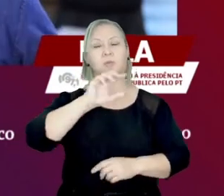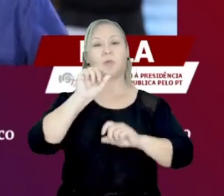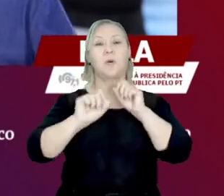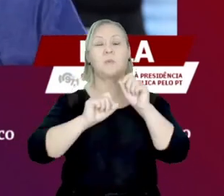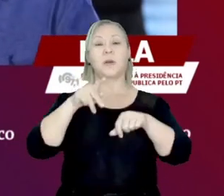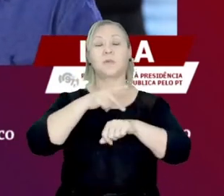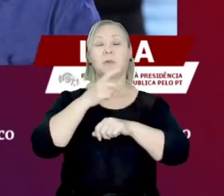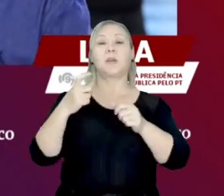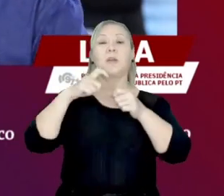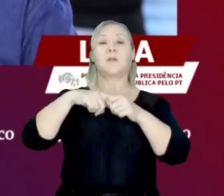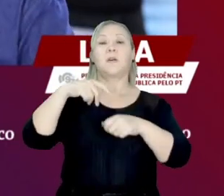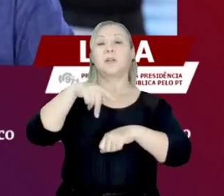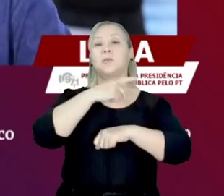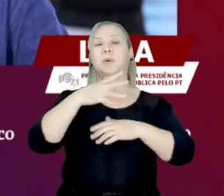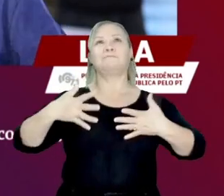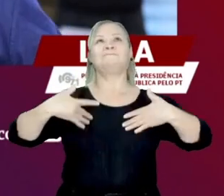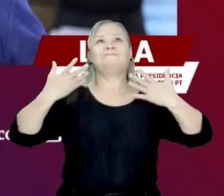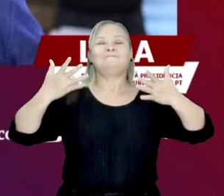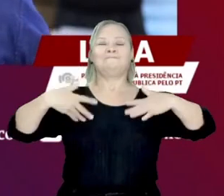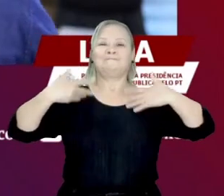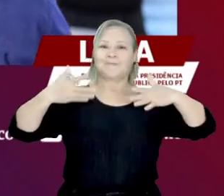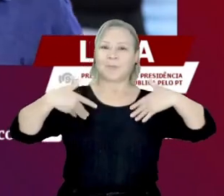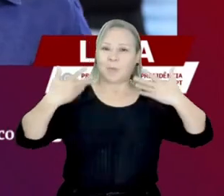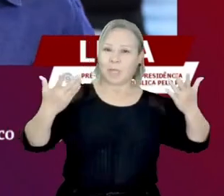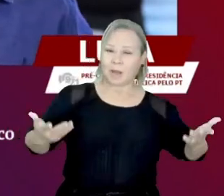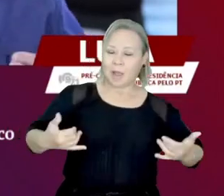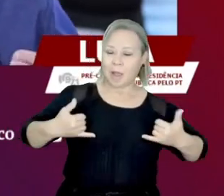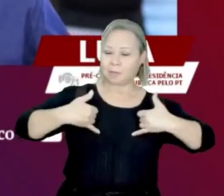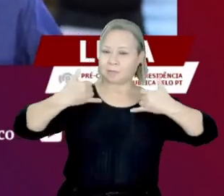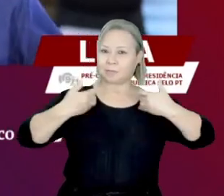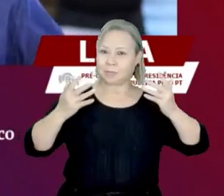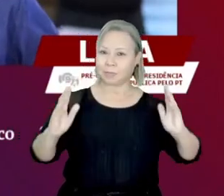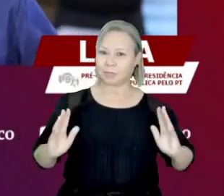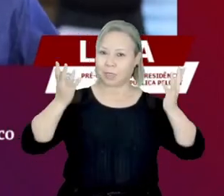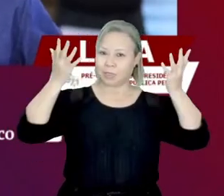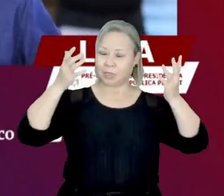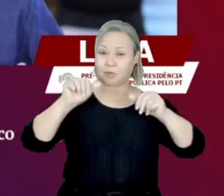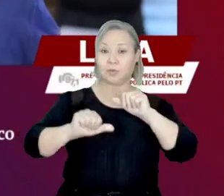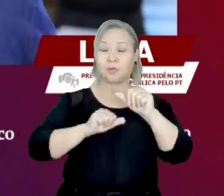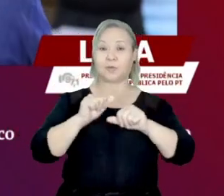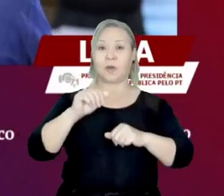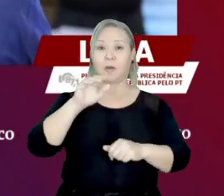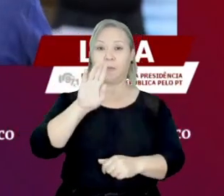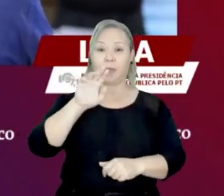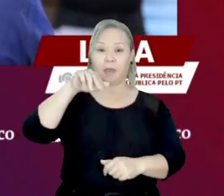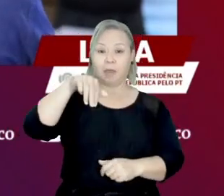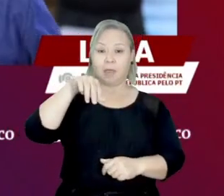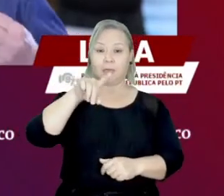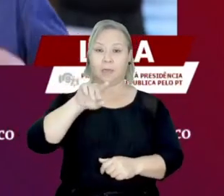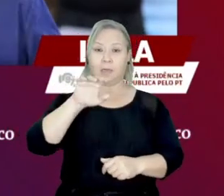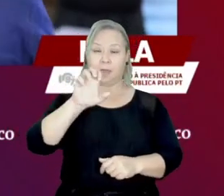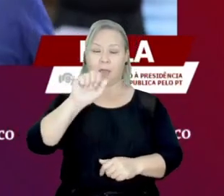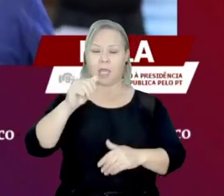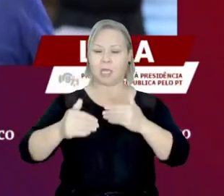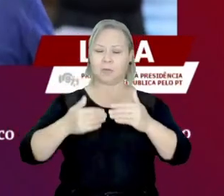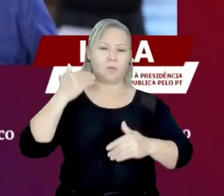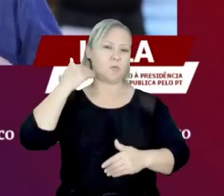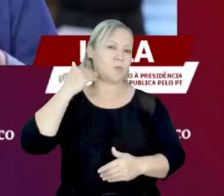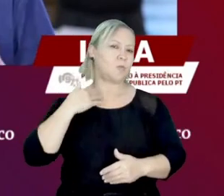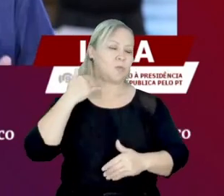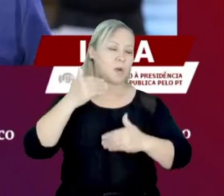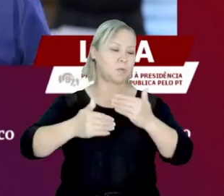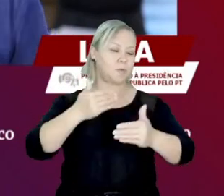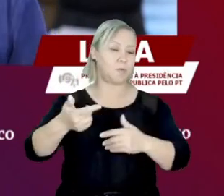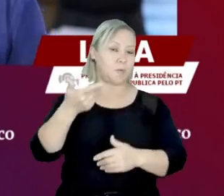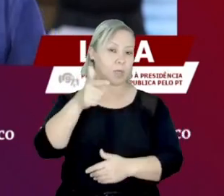o BNDES vai emprestar dinheiro para pequenos e médios empreendedores que queiram fazer com que esse país cresça, que queiram gerar empregos, que